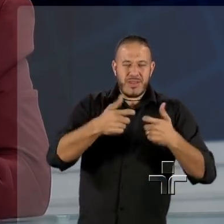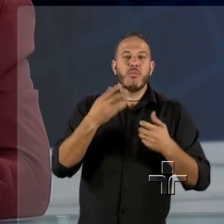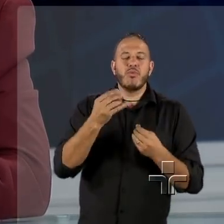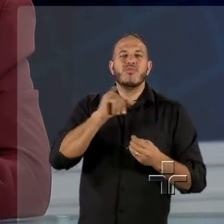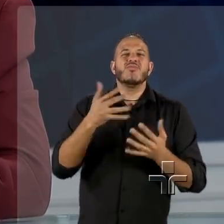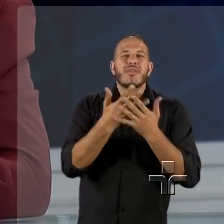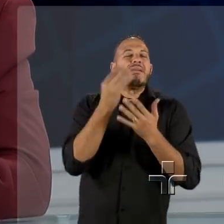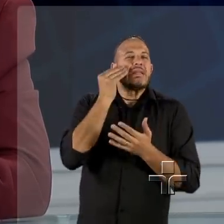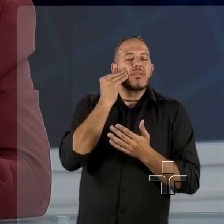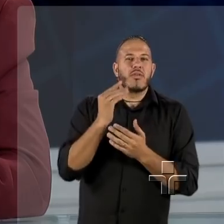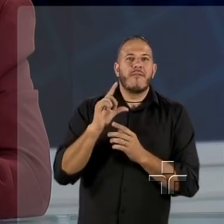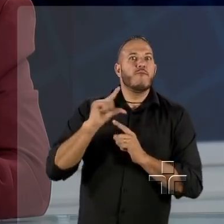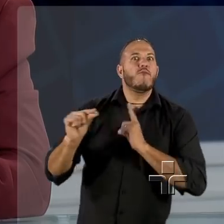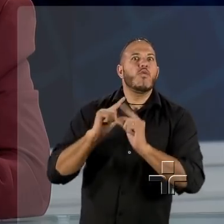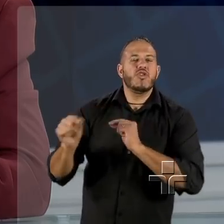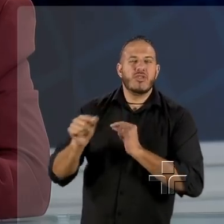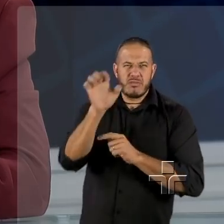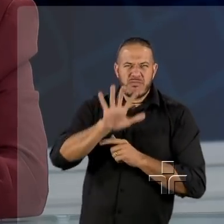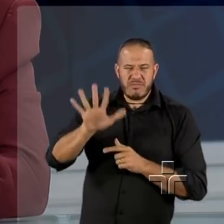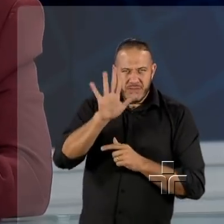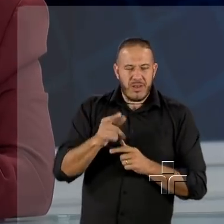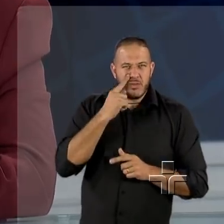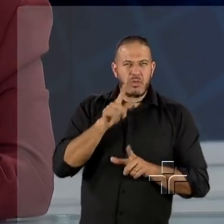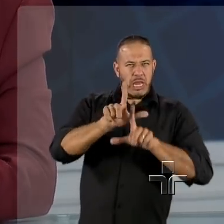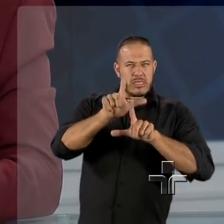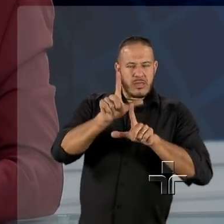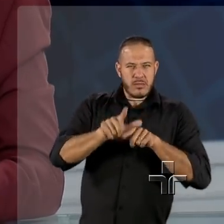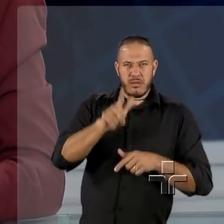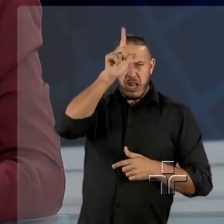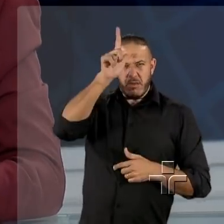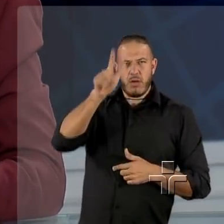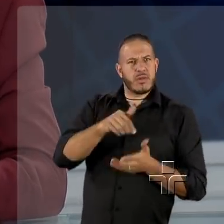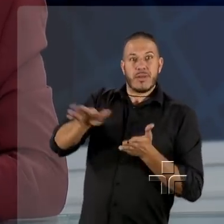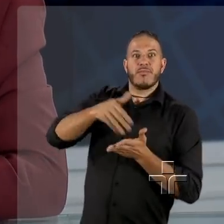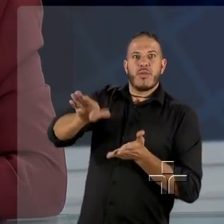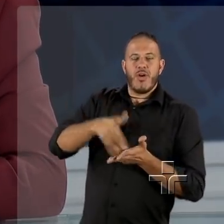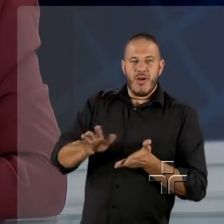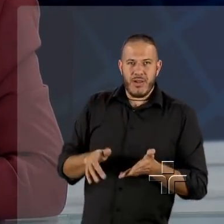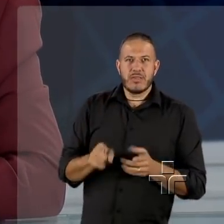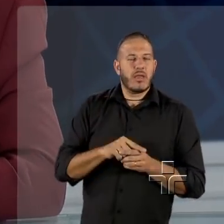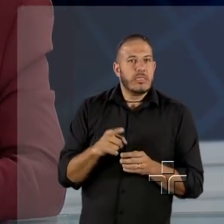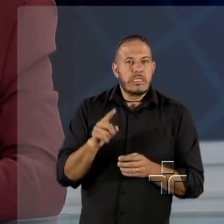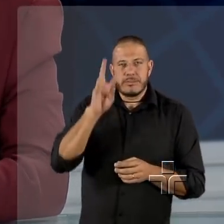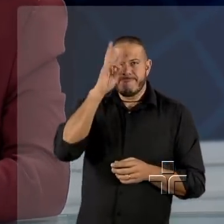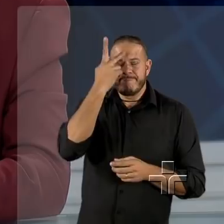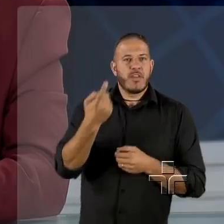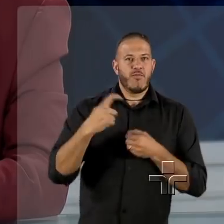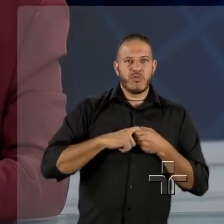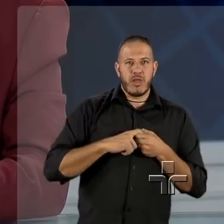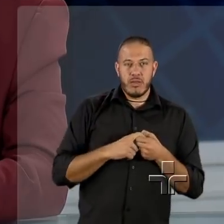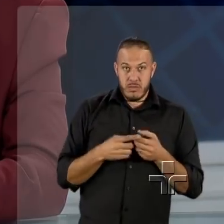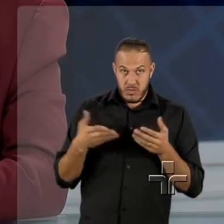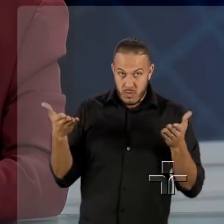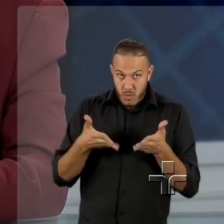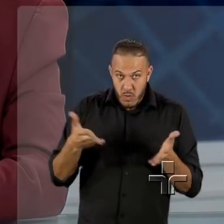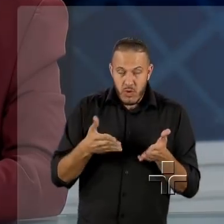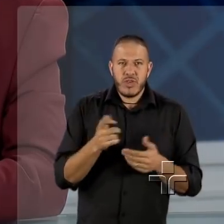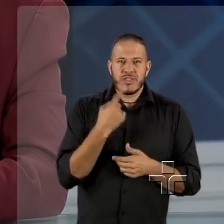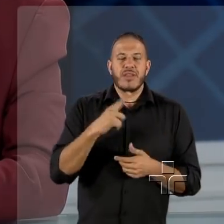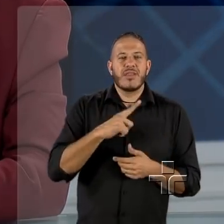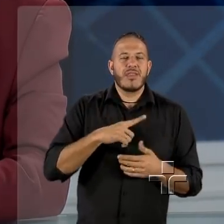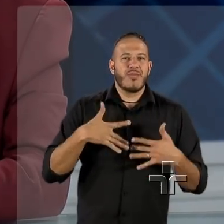isso, mesmo sabendo que pode passar por isso, porque se ultrapassar isso daí, e muitos querem ir para lá e